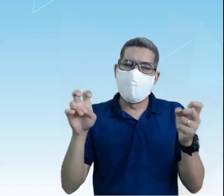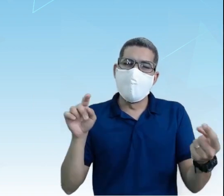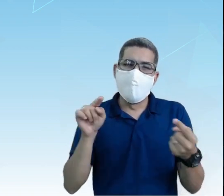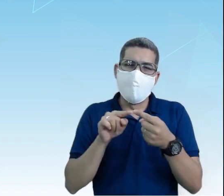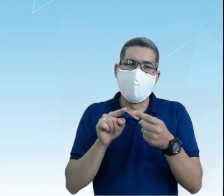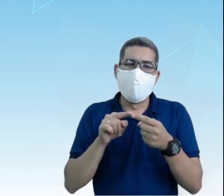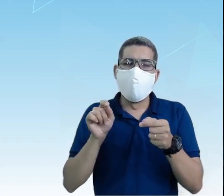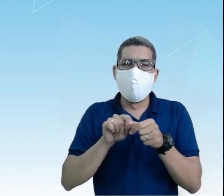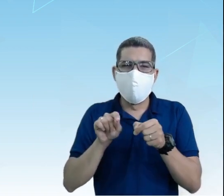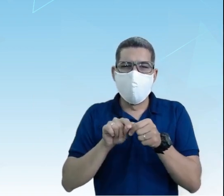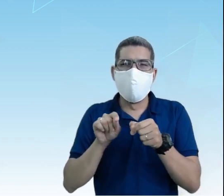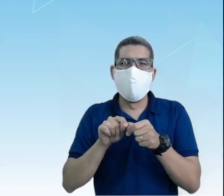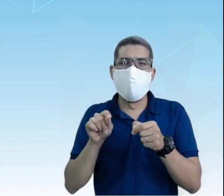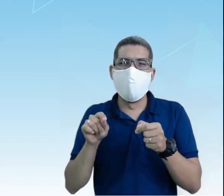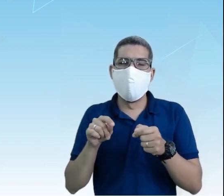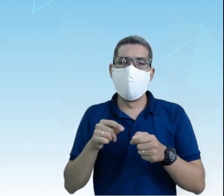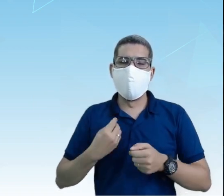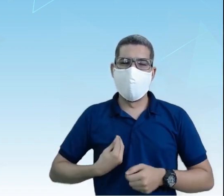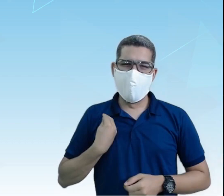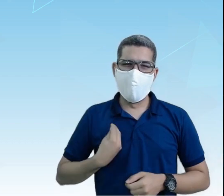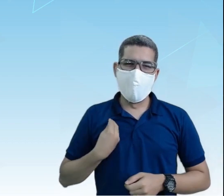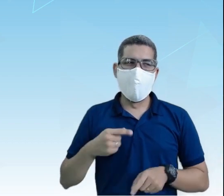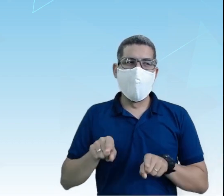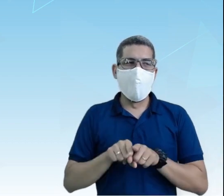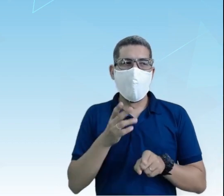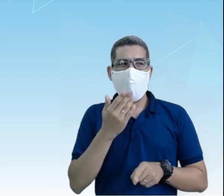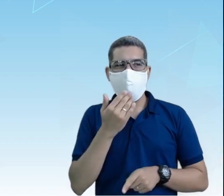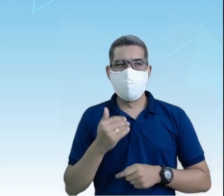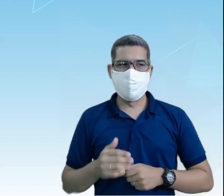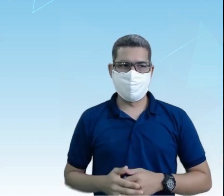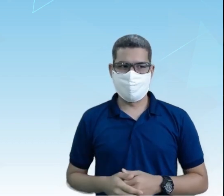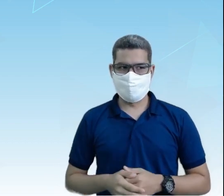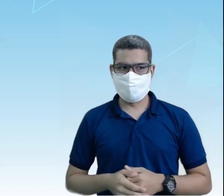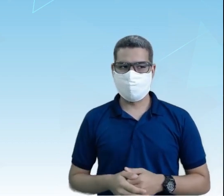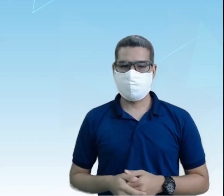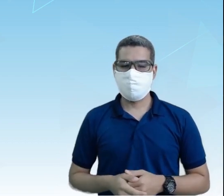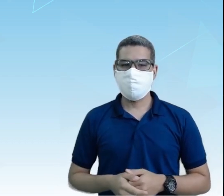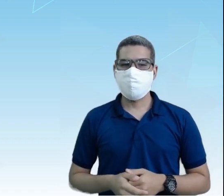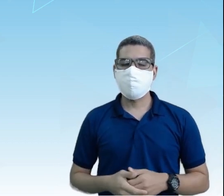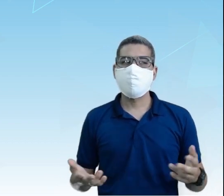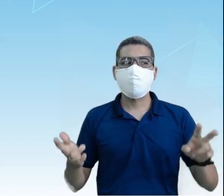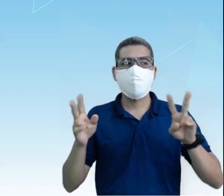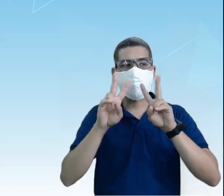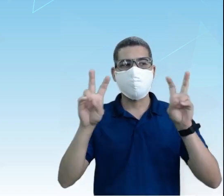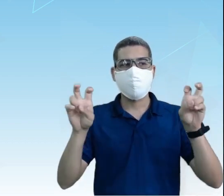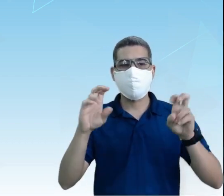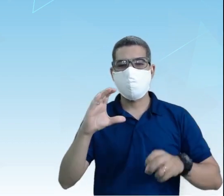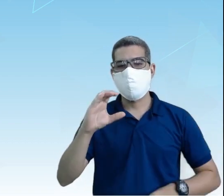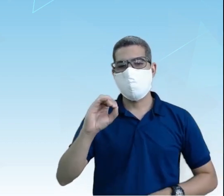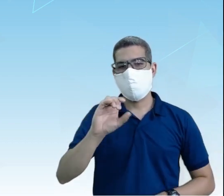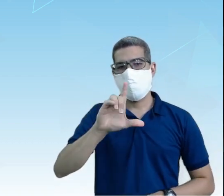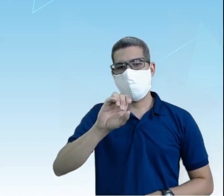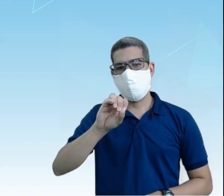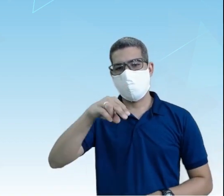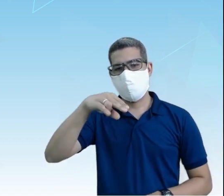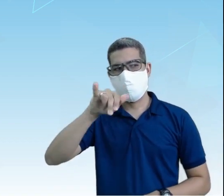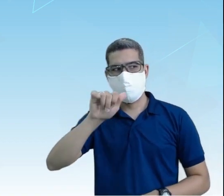seus próprios alimentos e a sua sobrevivência. Quando se fala de colônia, a gente está falando aqui das relações que